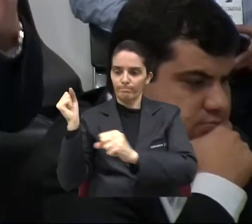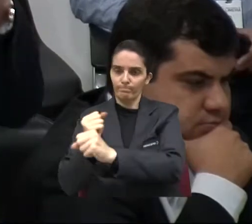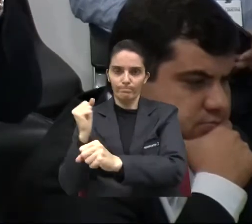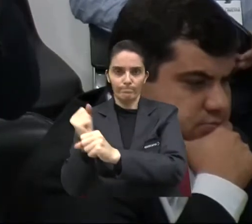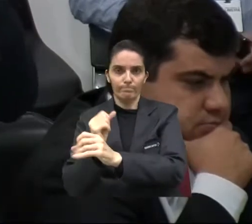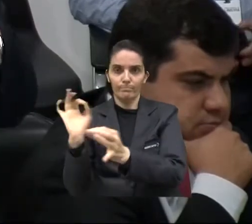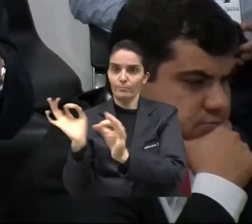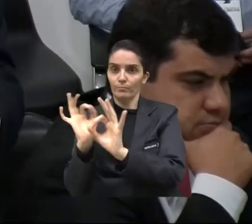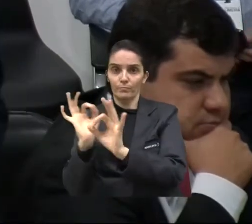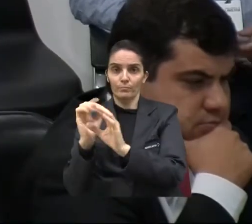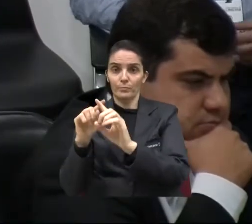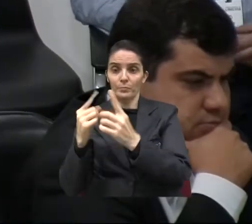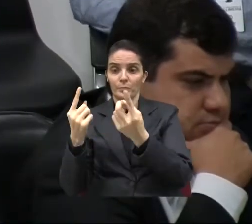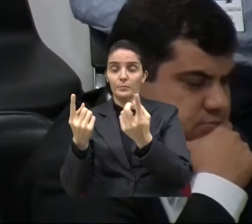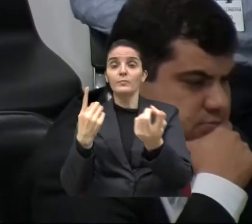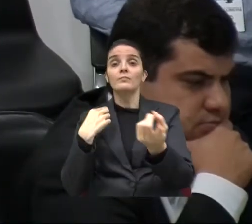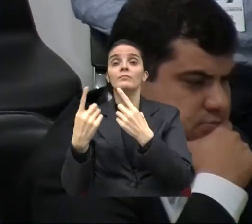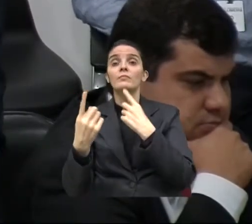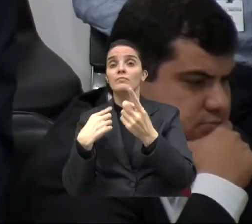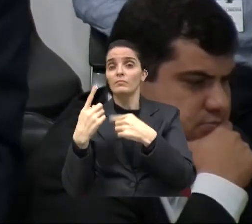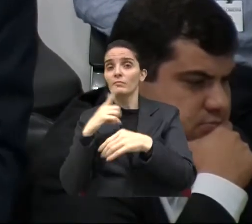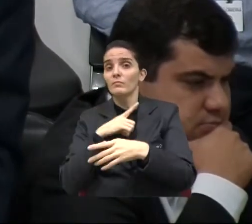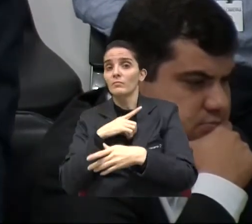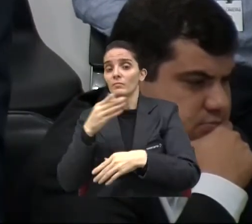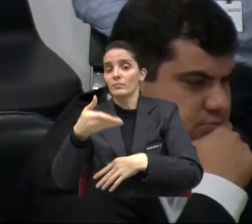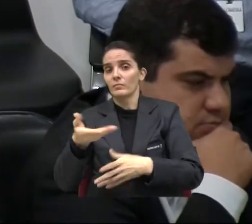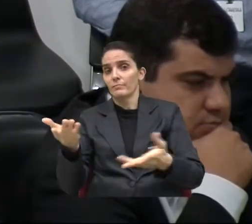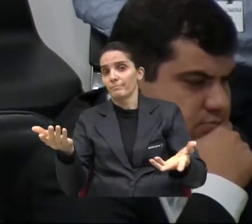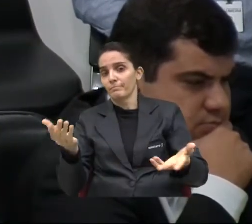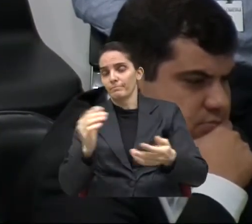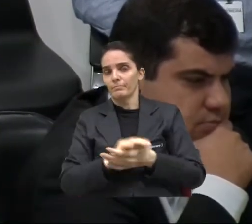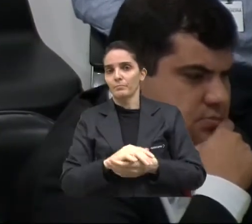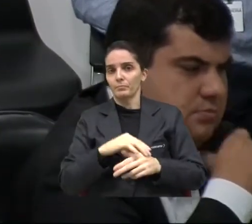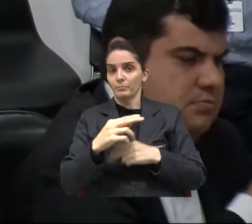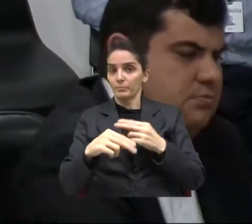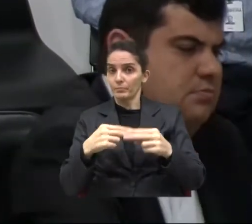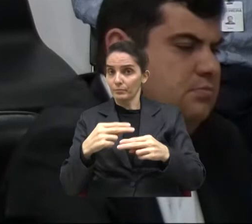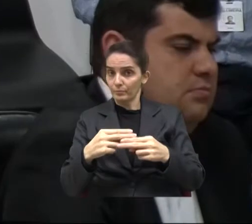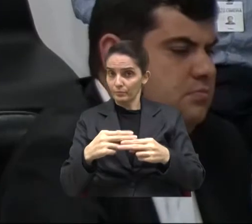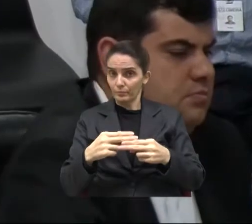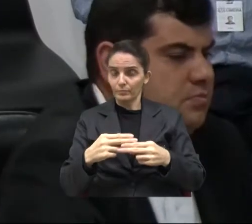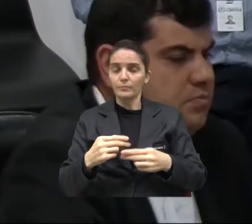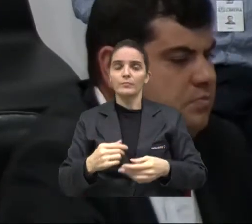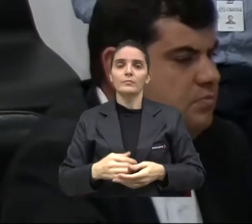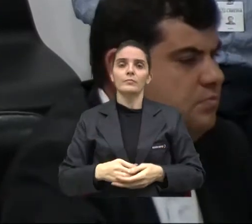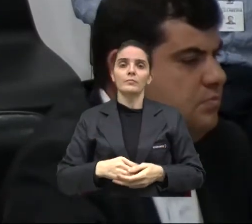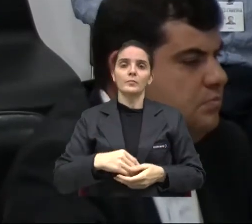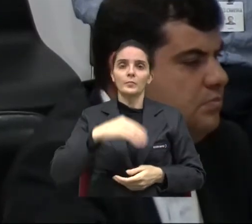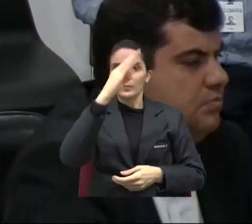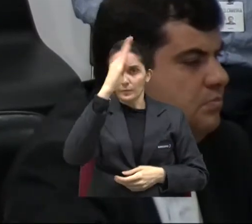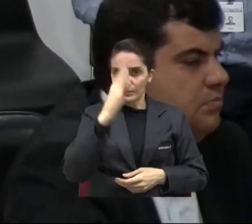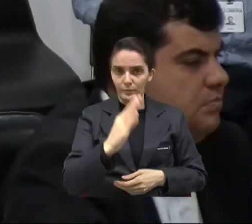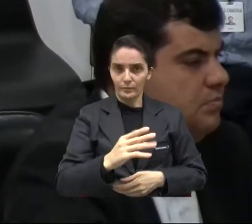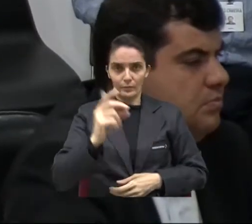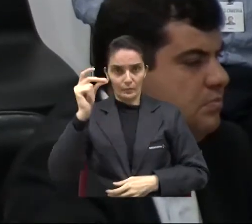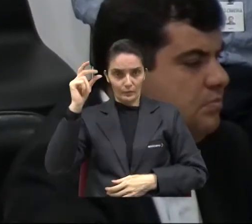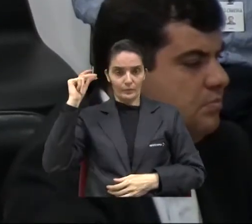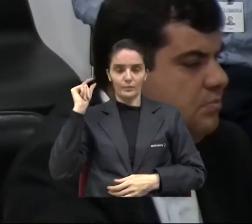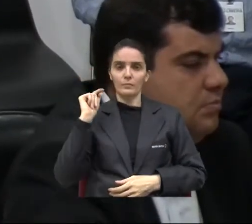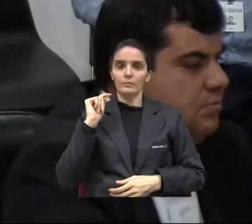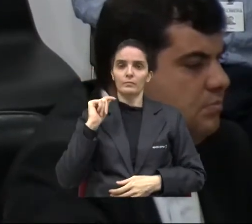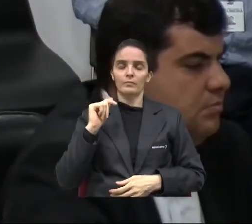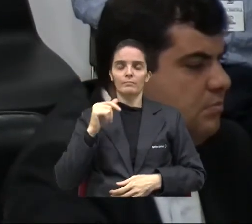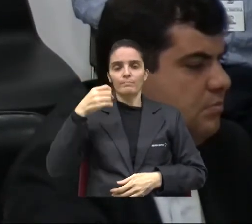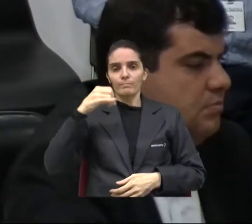nós vamos fazer com as avenidas que tem ali? Então, a União, pelo tempo que tem, se está